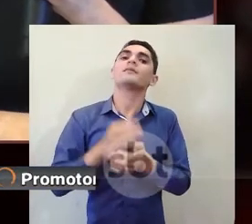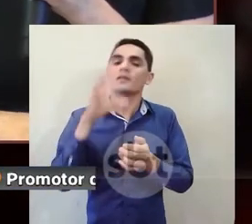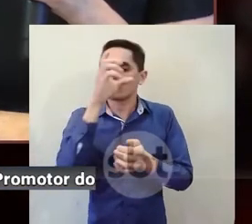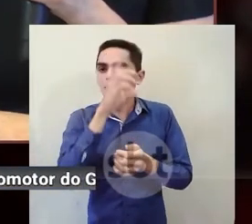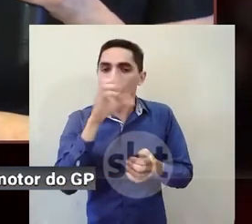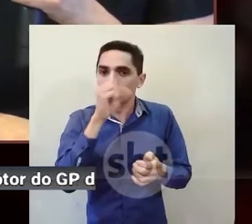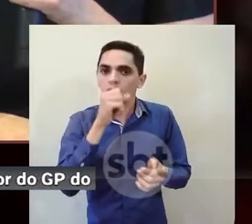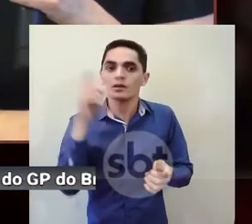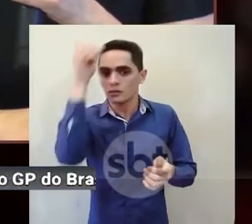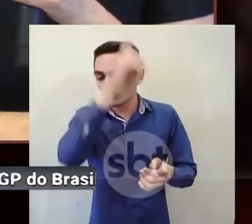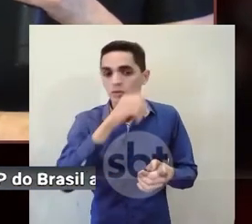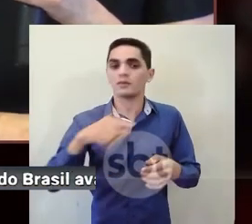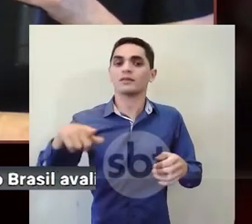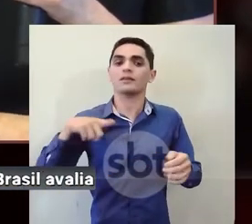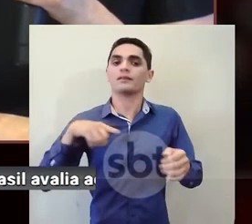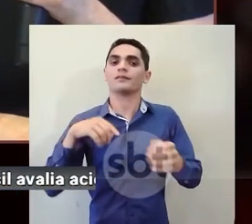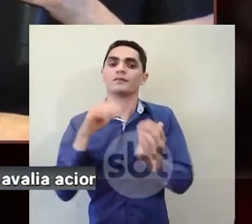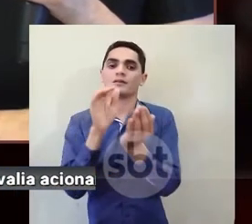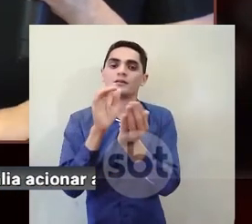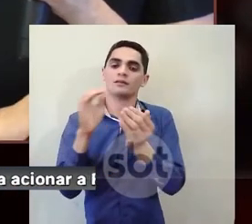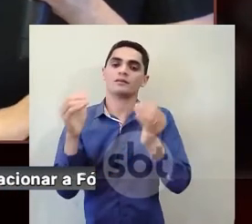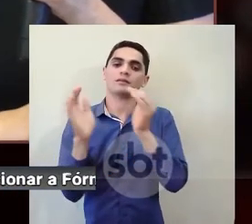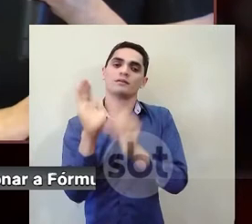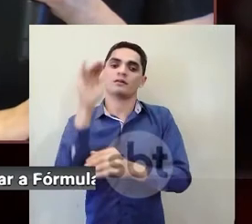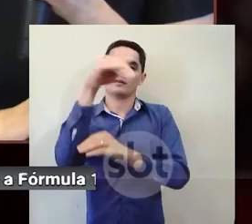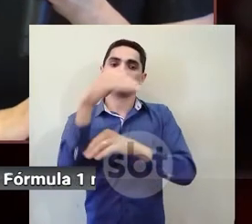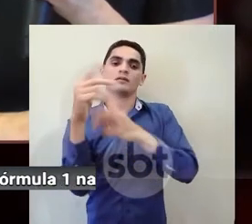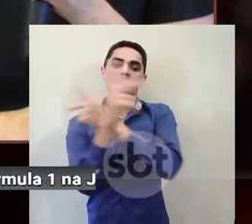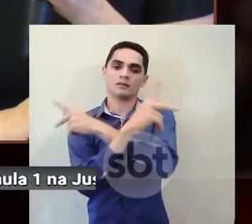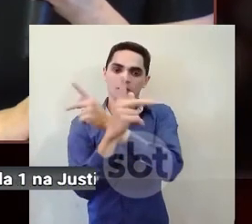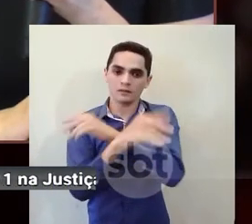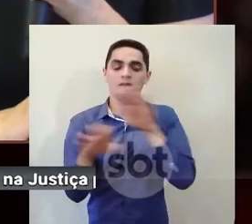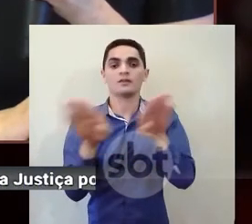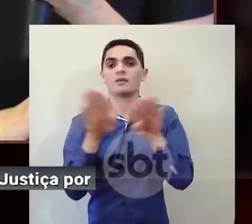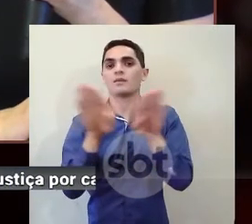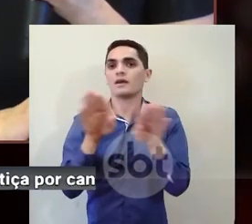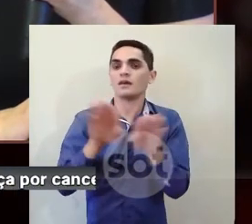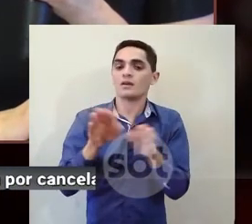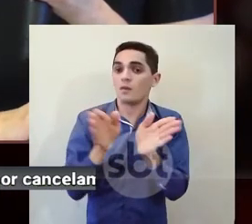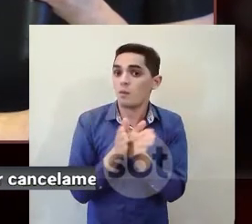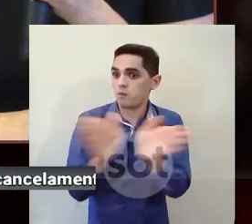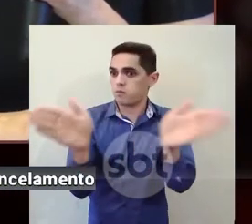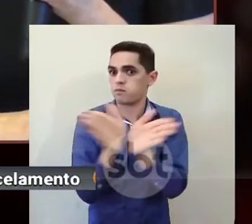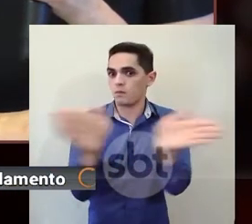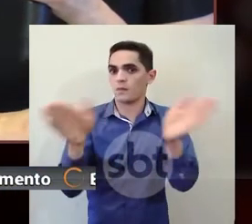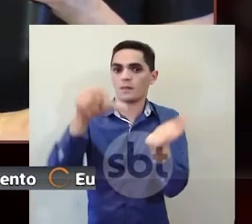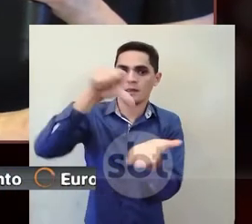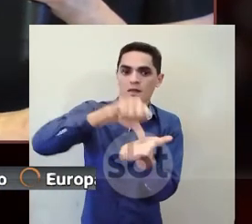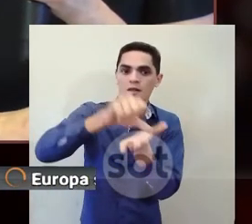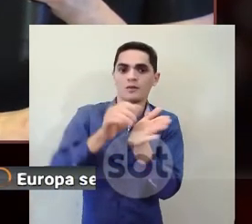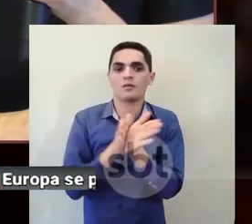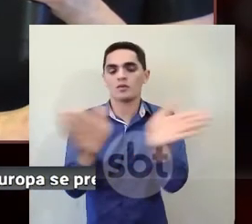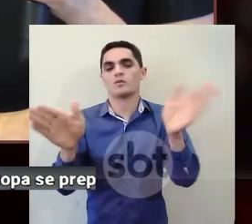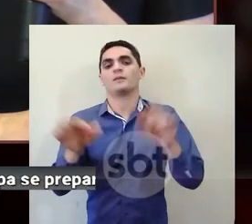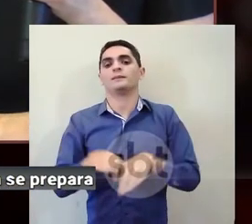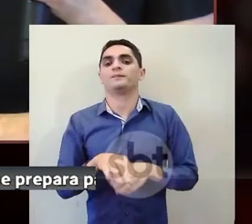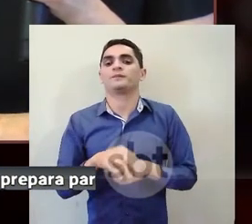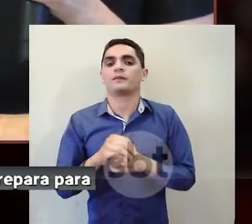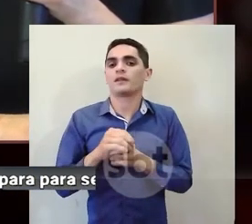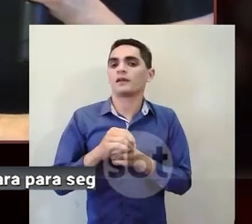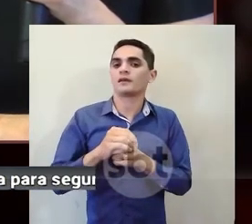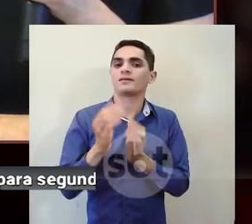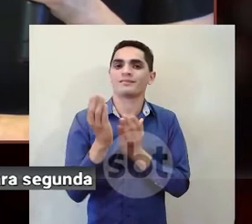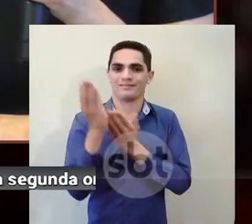estoril e também a UBS do solo. Depois aqui, vocês podem ver, nas unidades respiratórias que vão